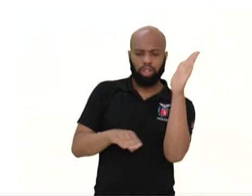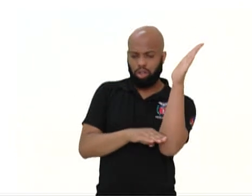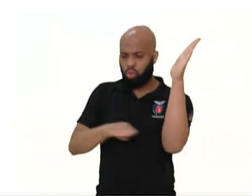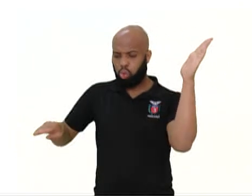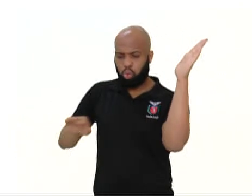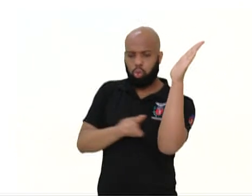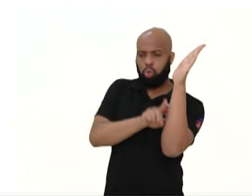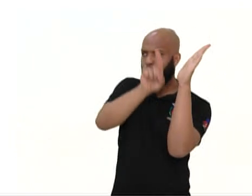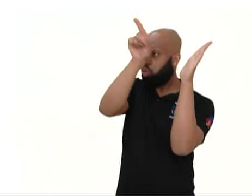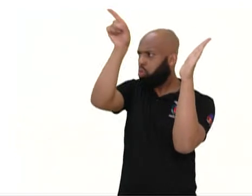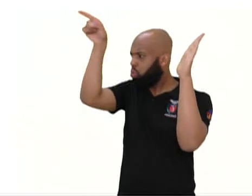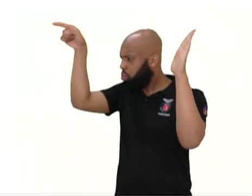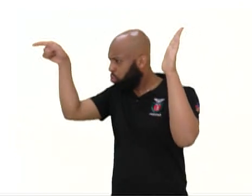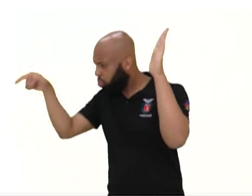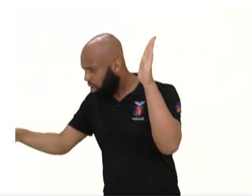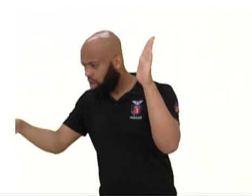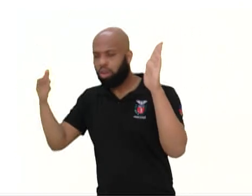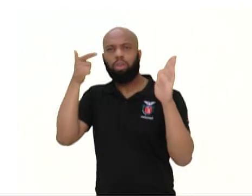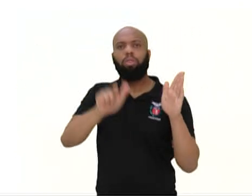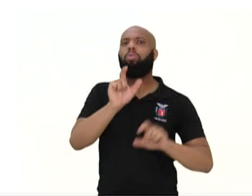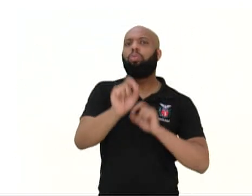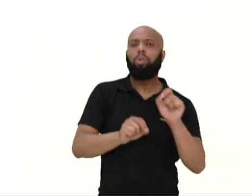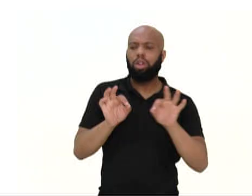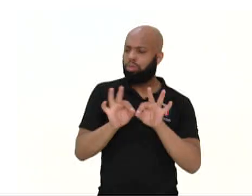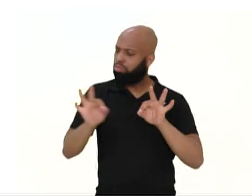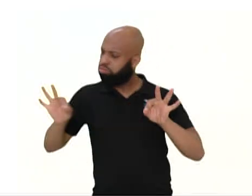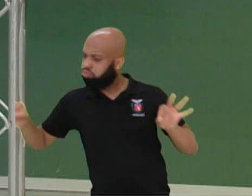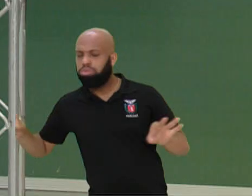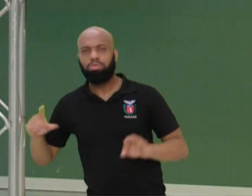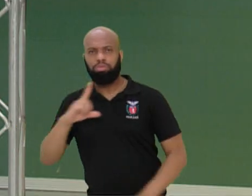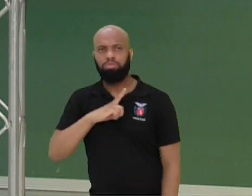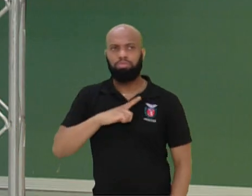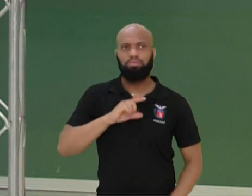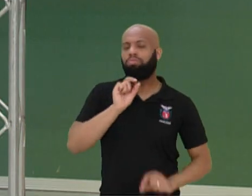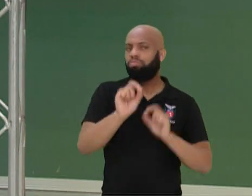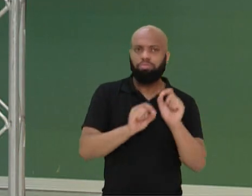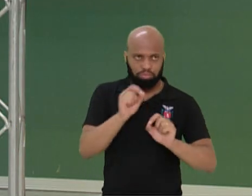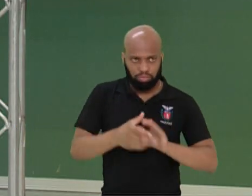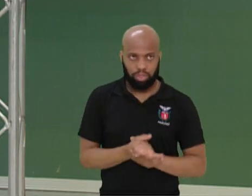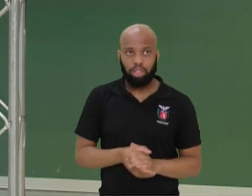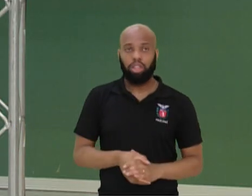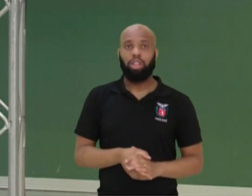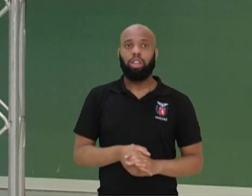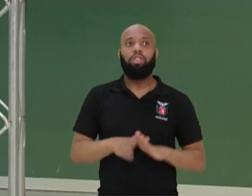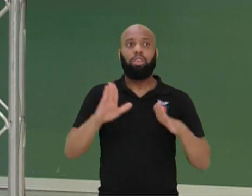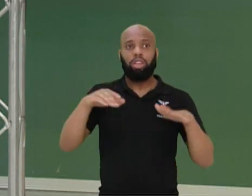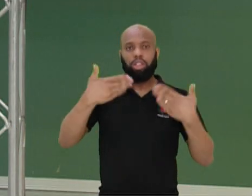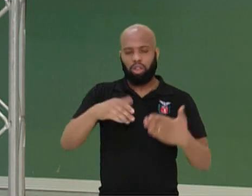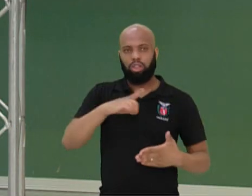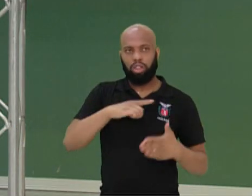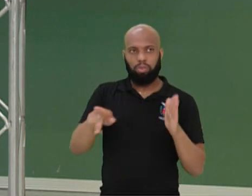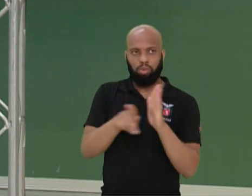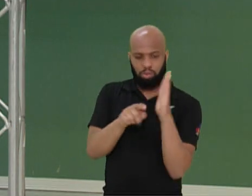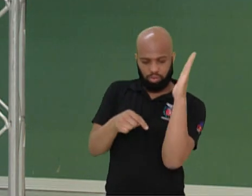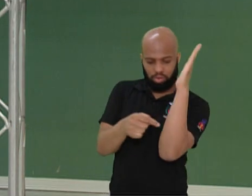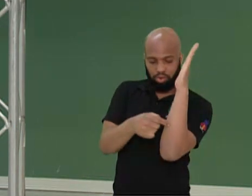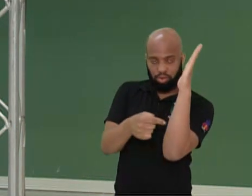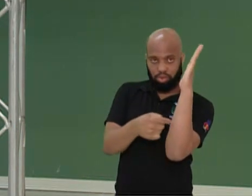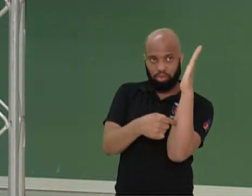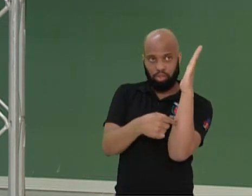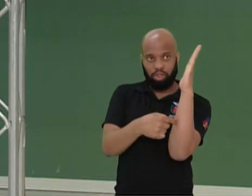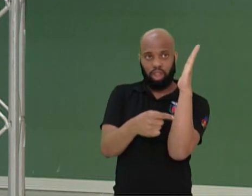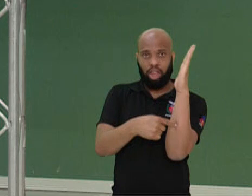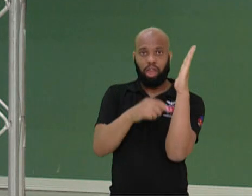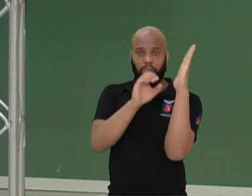pelo projétil ao atingir o solo. Então ele é lançado aqui e cai lá, né? Aqui ele está na origem do sistema, né? Aqui tem